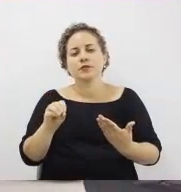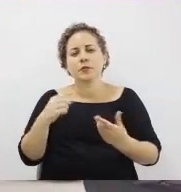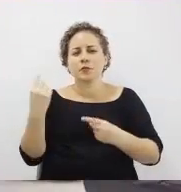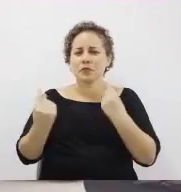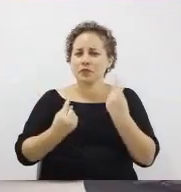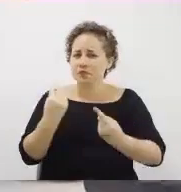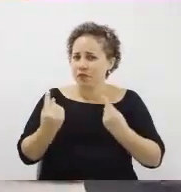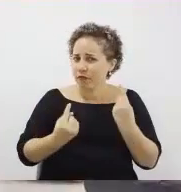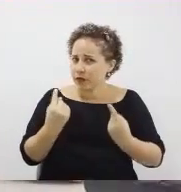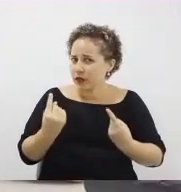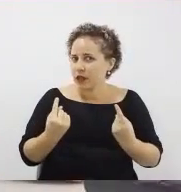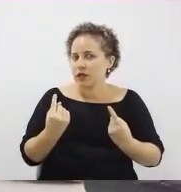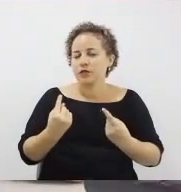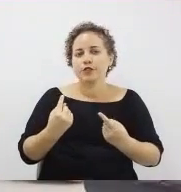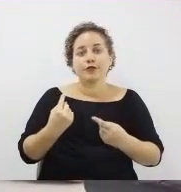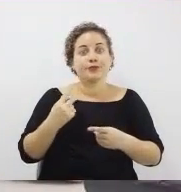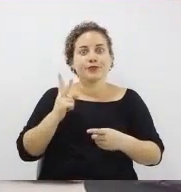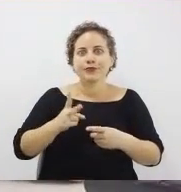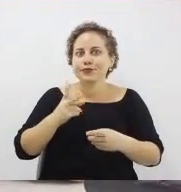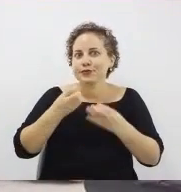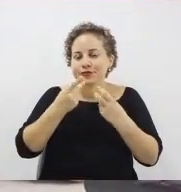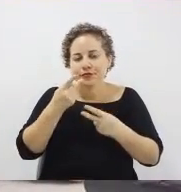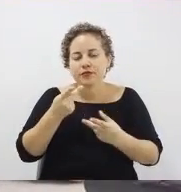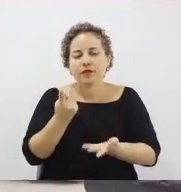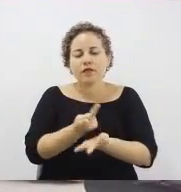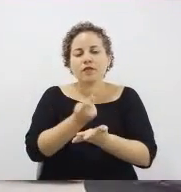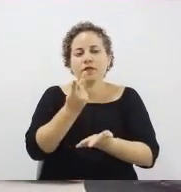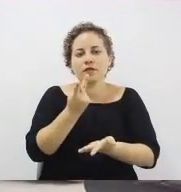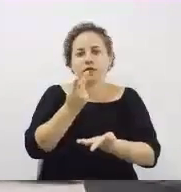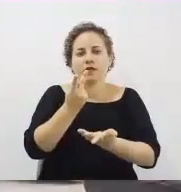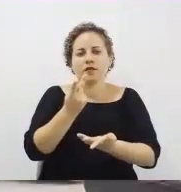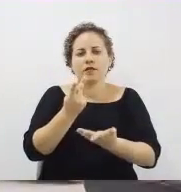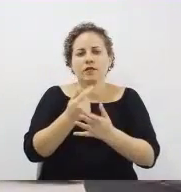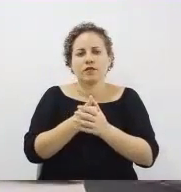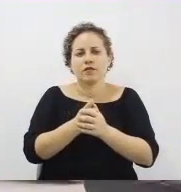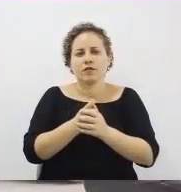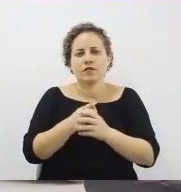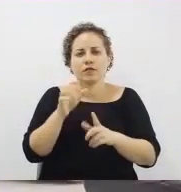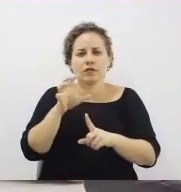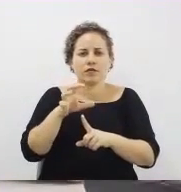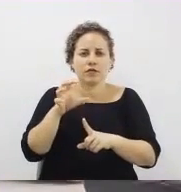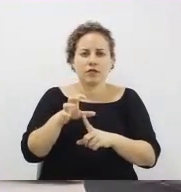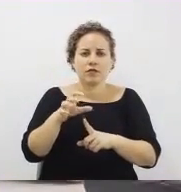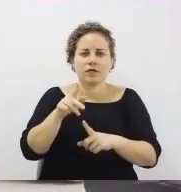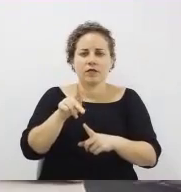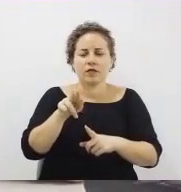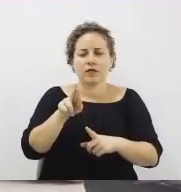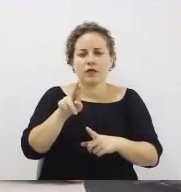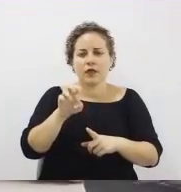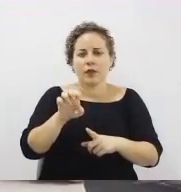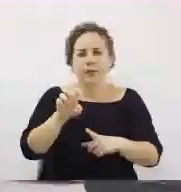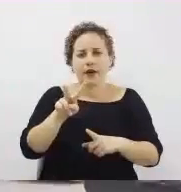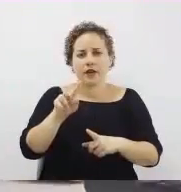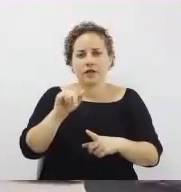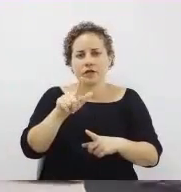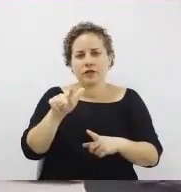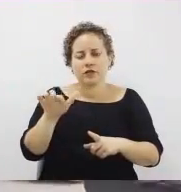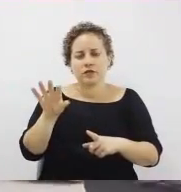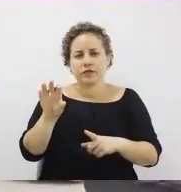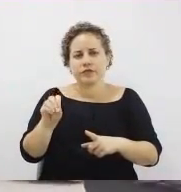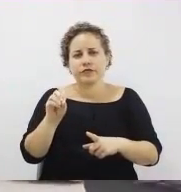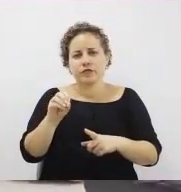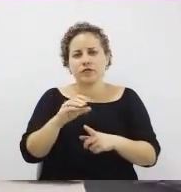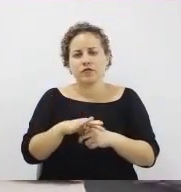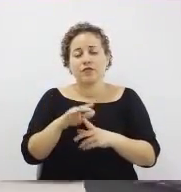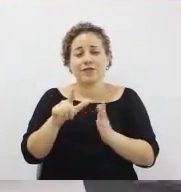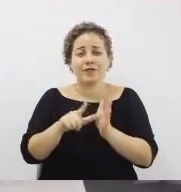vezes, não podemos generalizar, superestimam essa previsão para fazer com que a área de produção, enxergando aquela